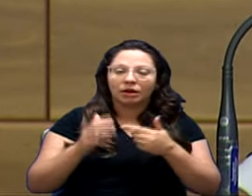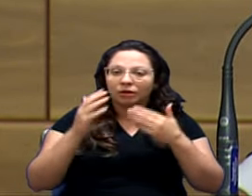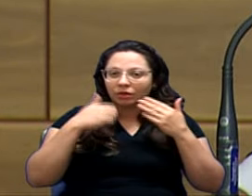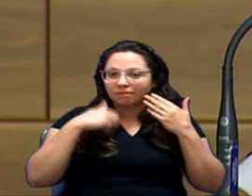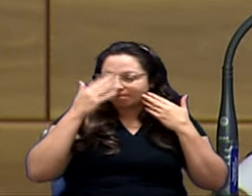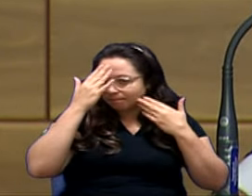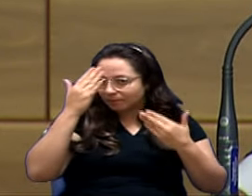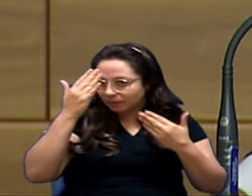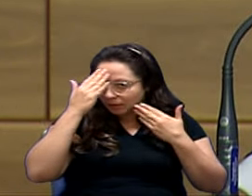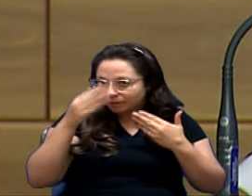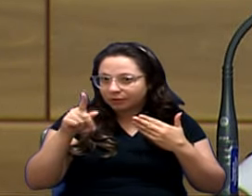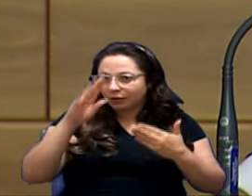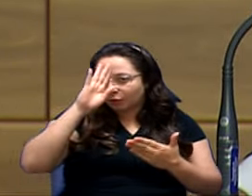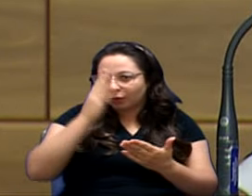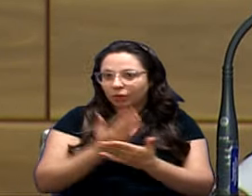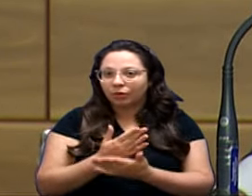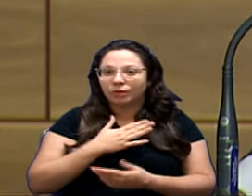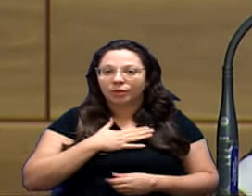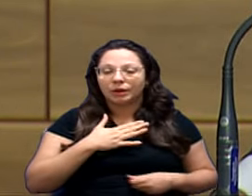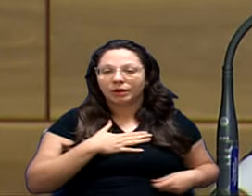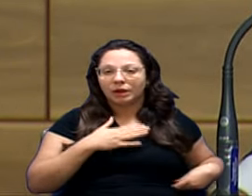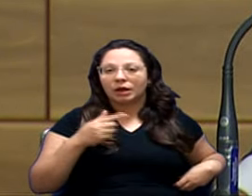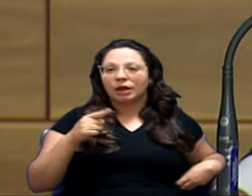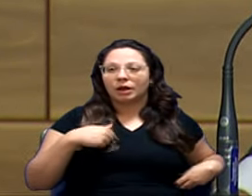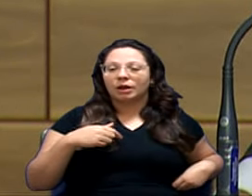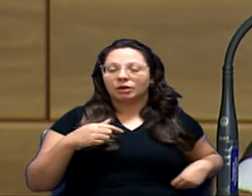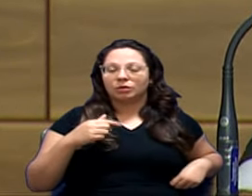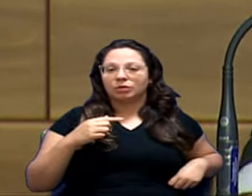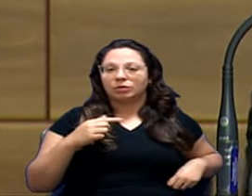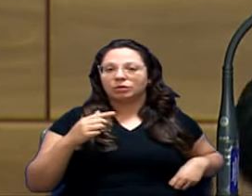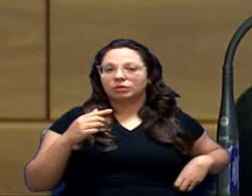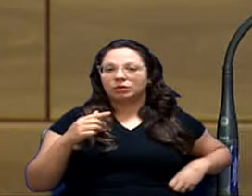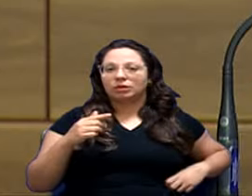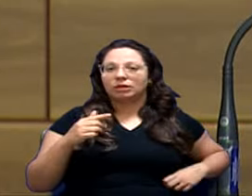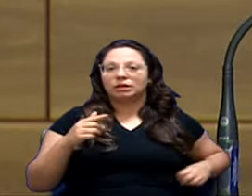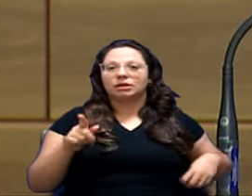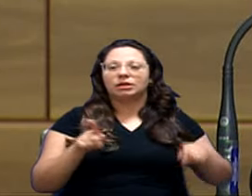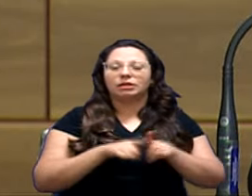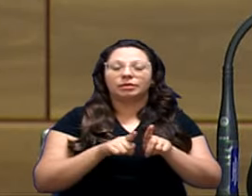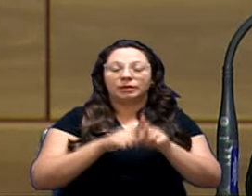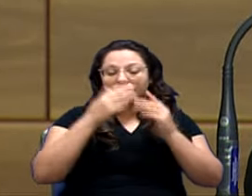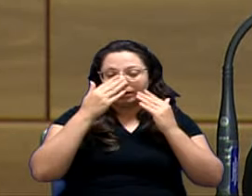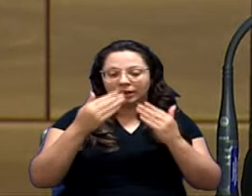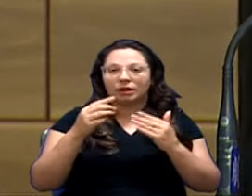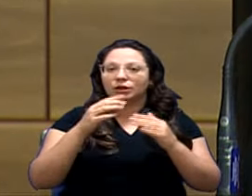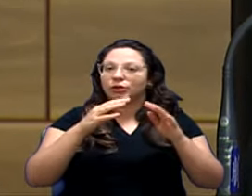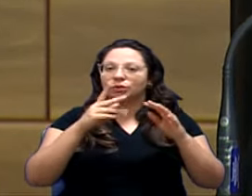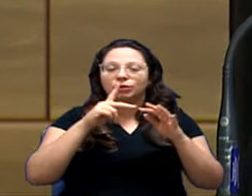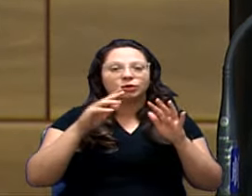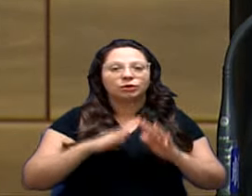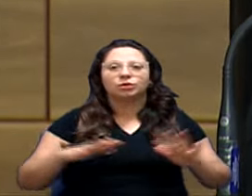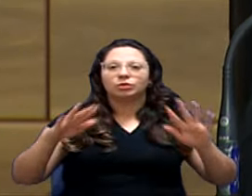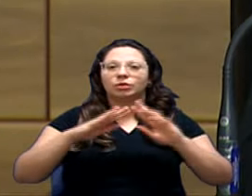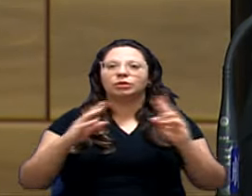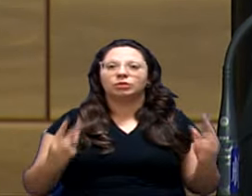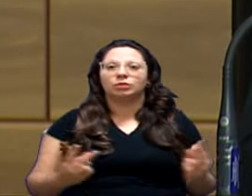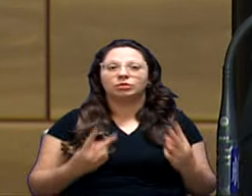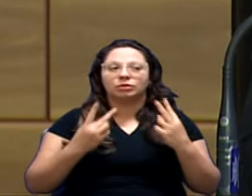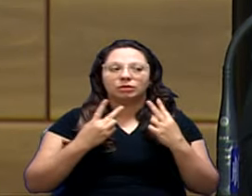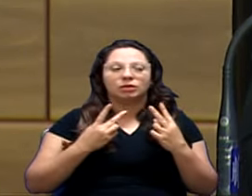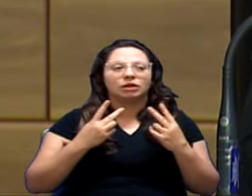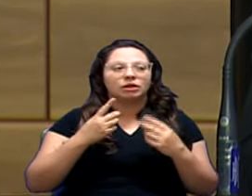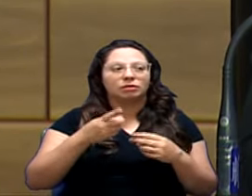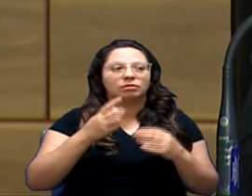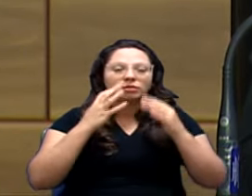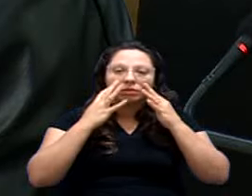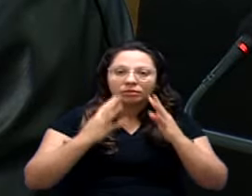em mim esse esse caminho em nome dele agradecer também a todos que nos assistem e nos ouvem aí pela pela